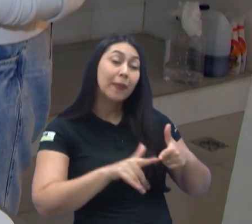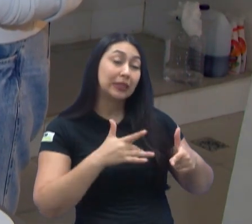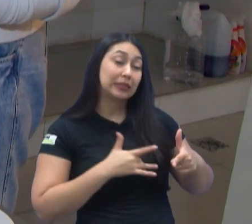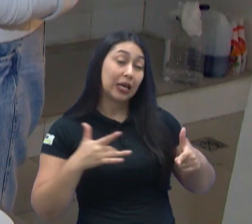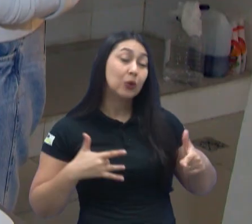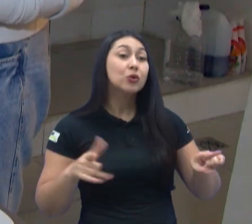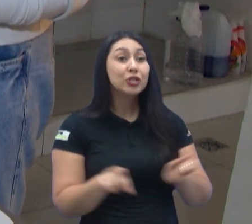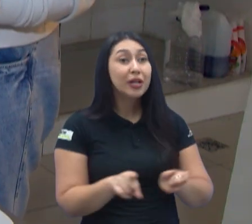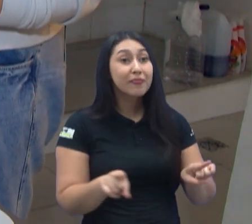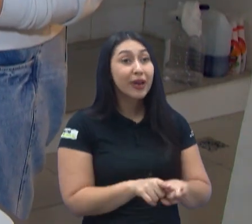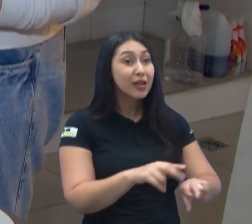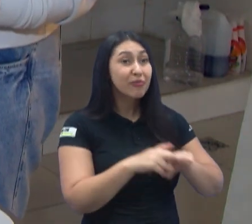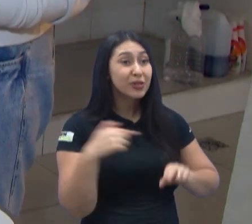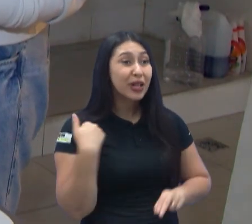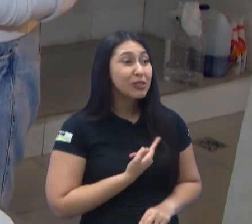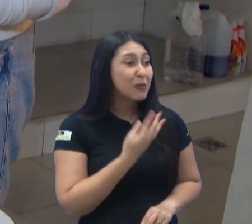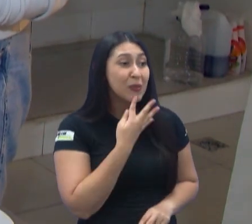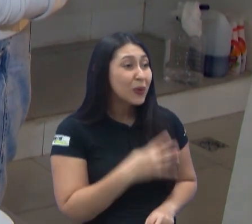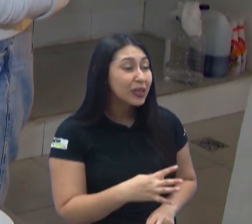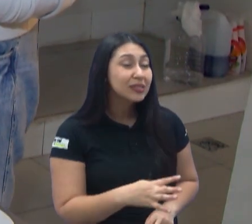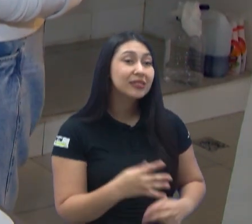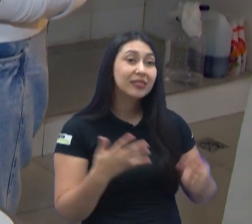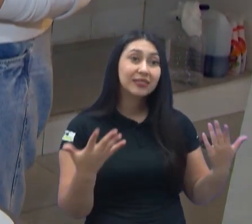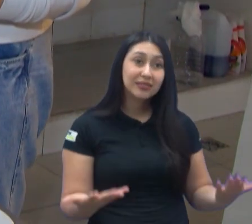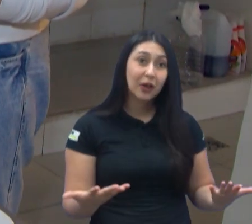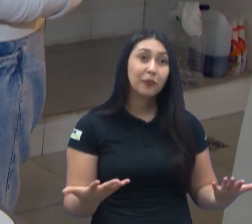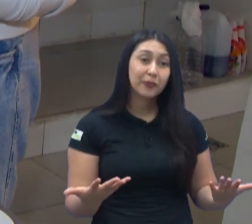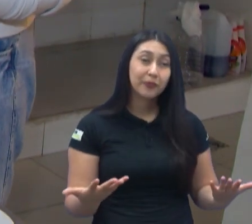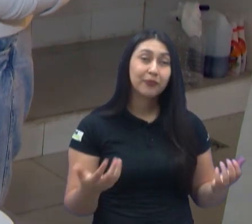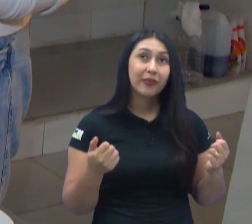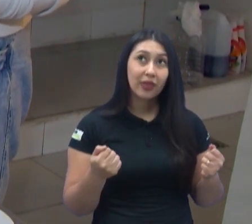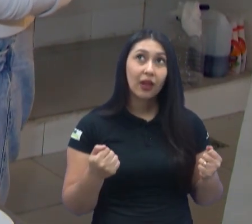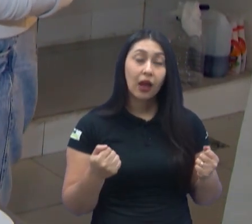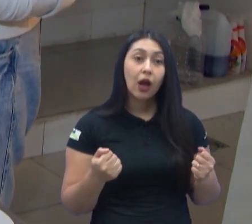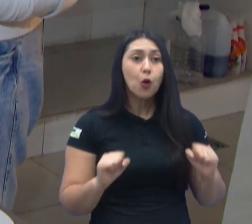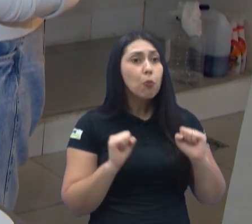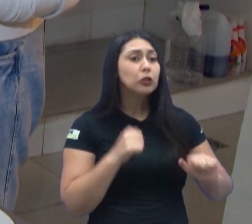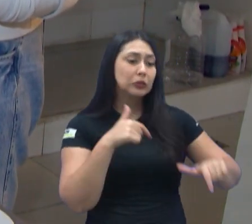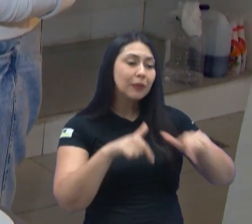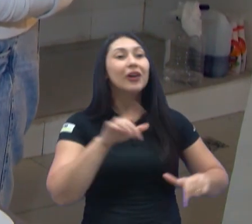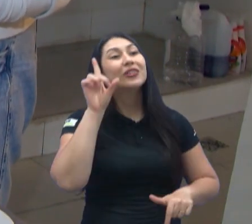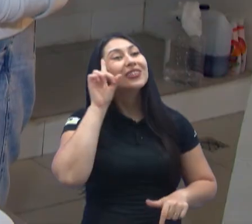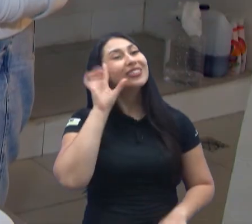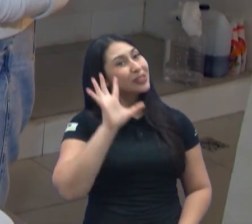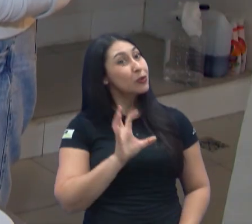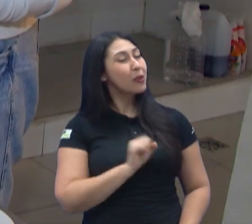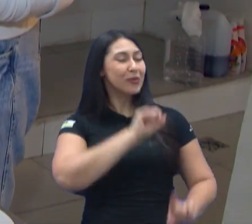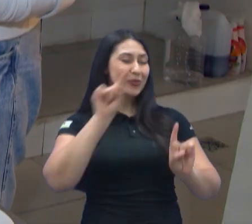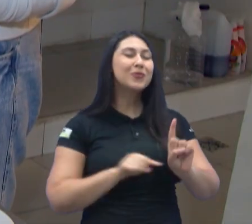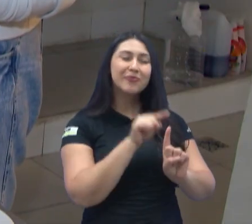ter o conhecimento da história. Então, além de tudo com que você possa trabalhar todos os dias com amor e com propósito, eu acho